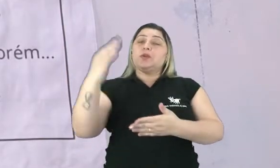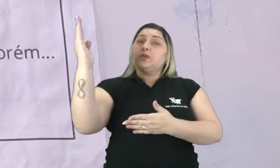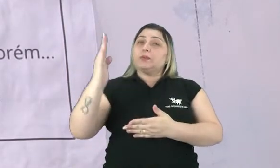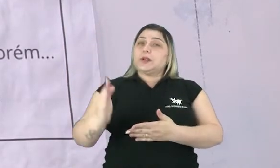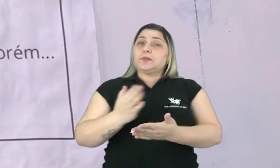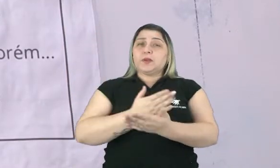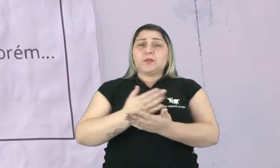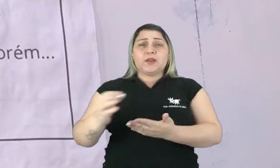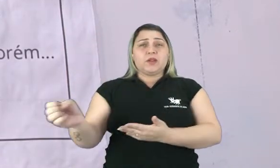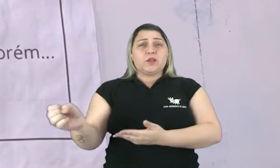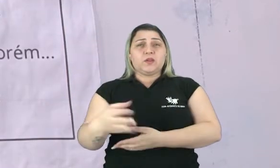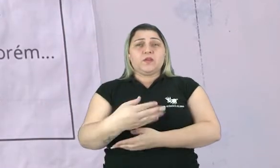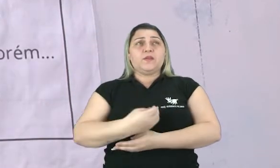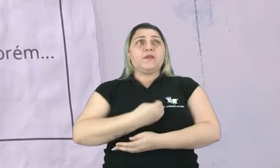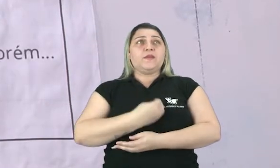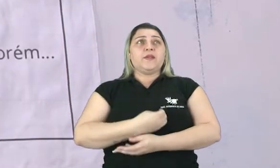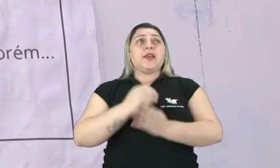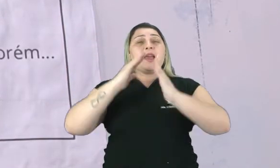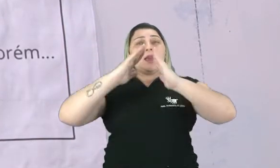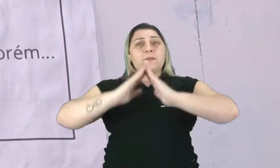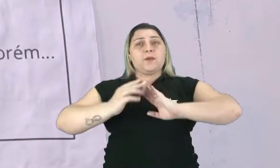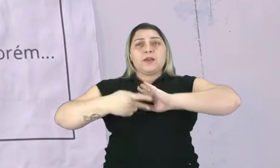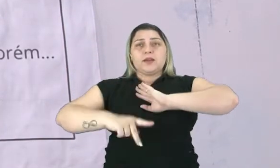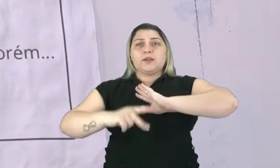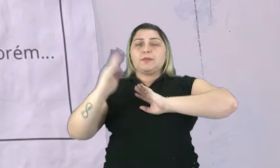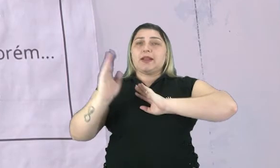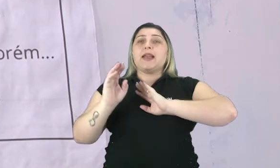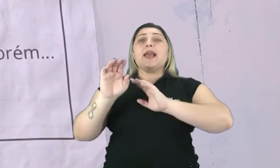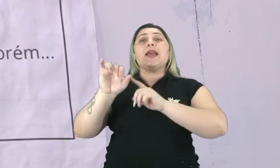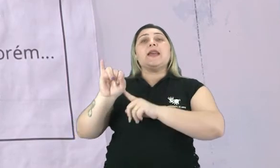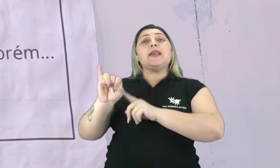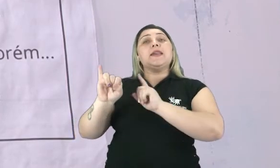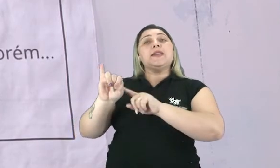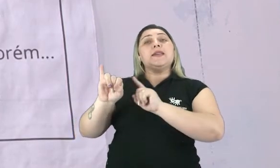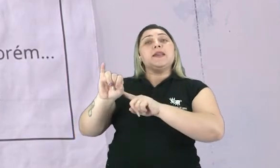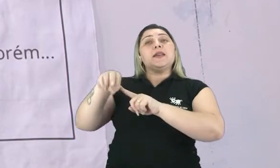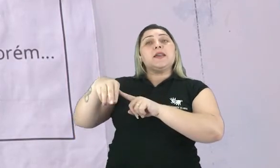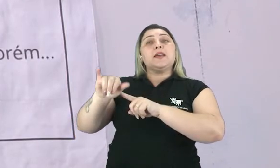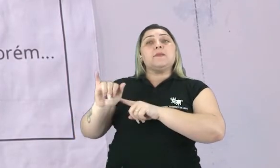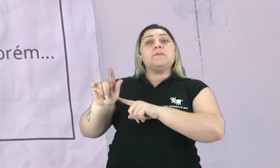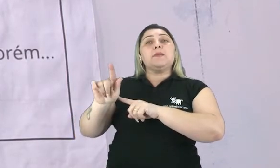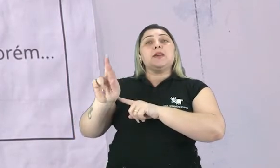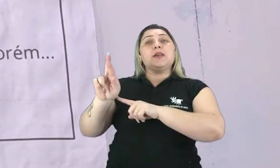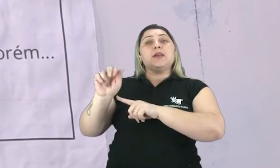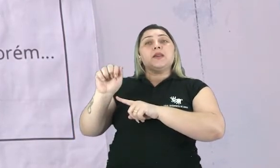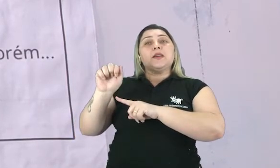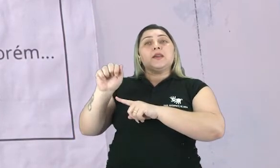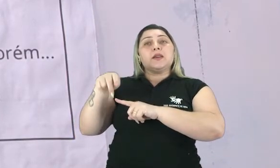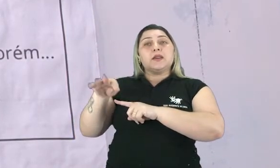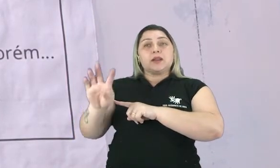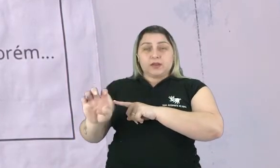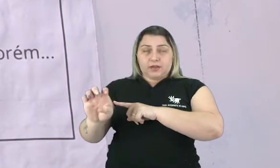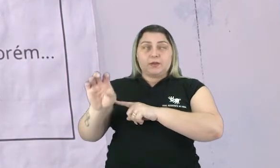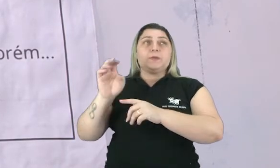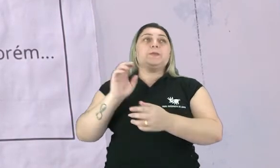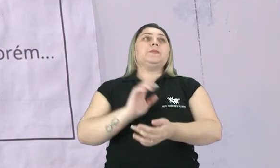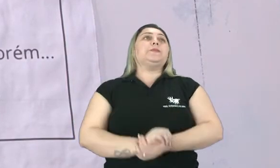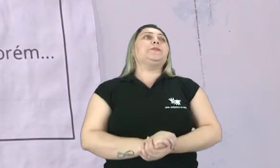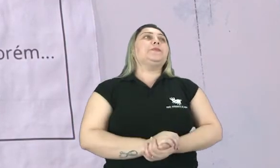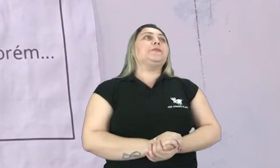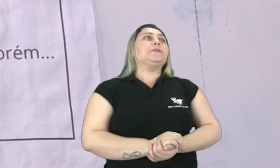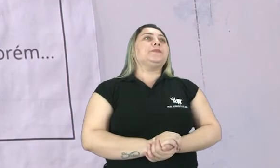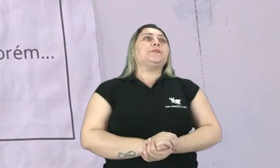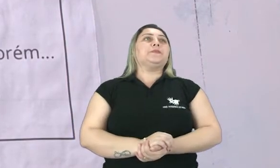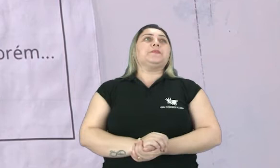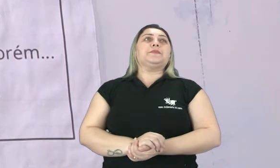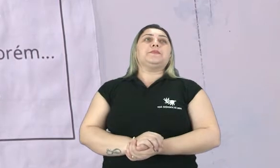para começar essa nova vida, ele mora aqui no Brasil, então aqui ele é um imigrante. Ó a definição. Aqui